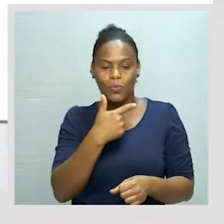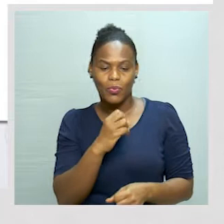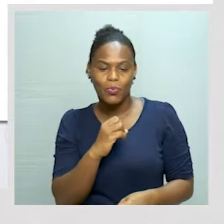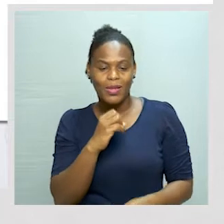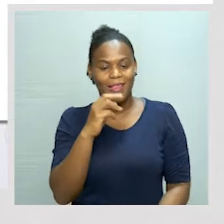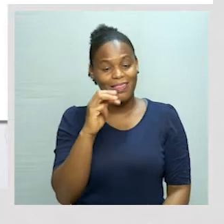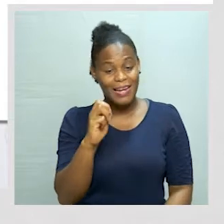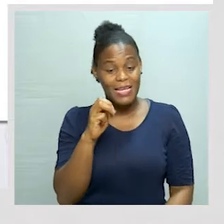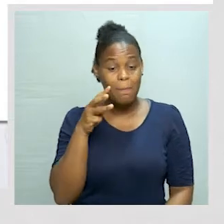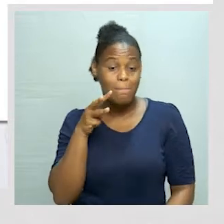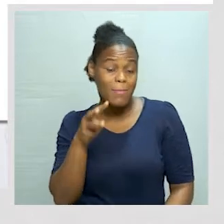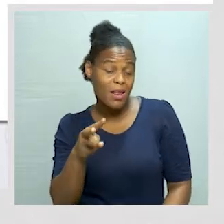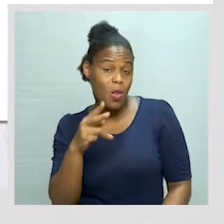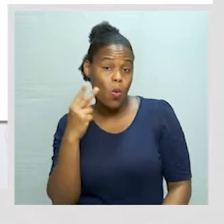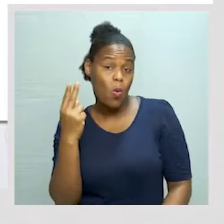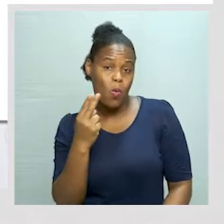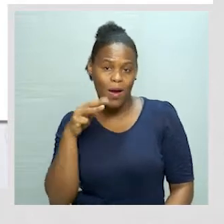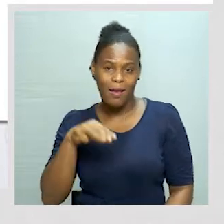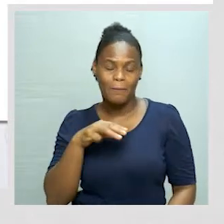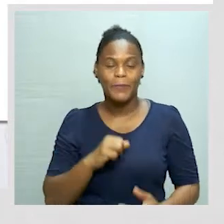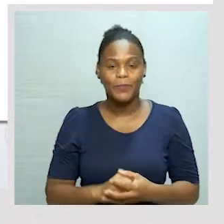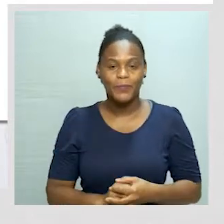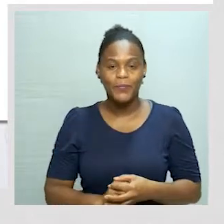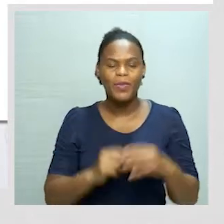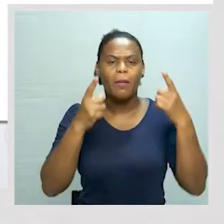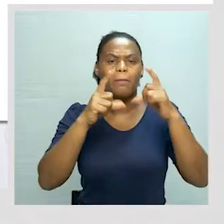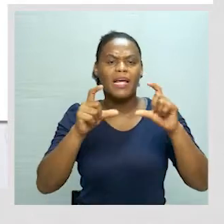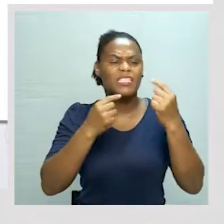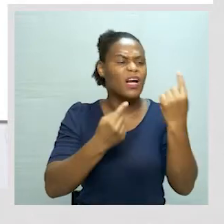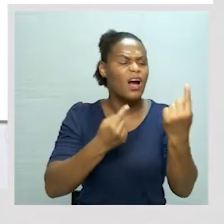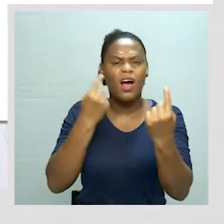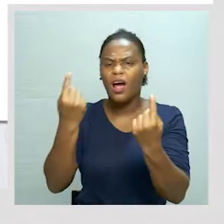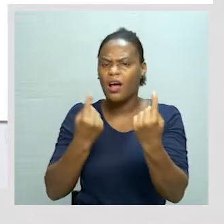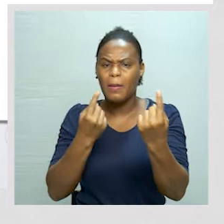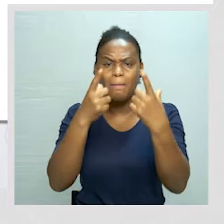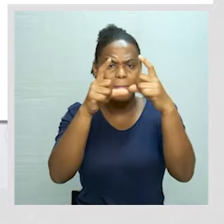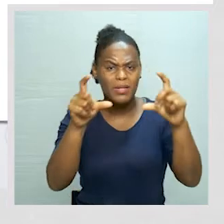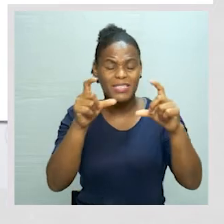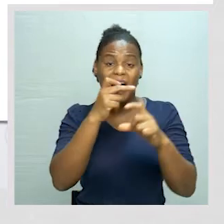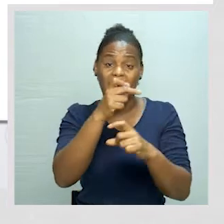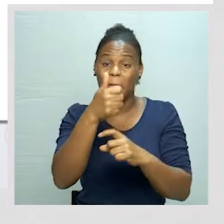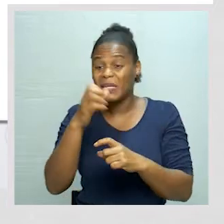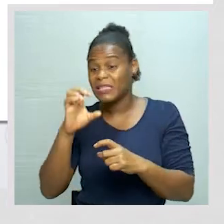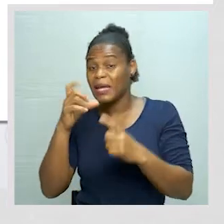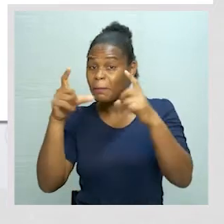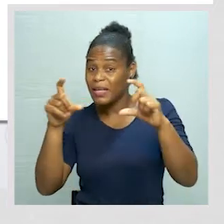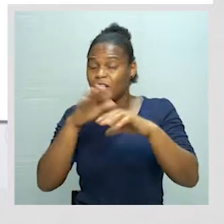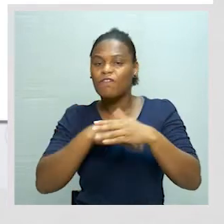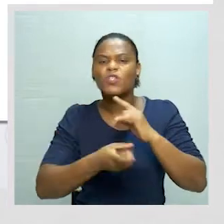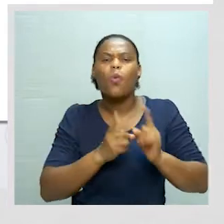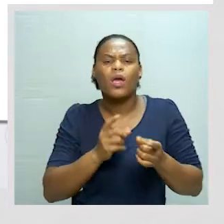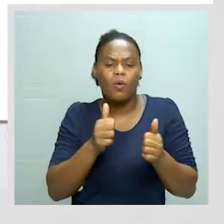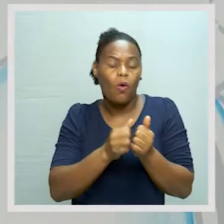monetárias. O que as empresas, cada uma das empresas, vai fazer com